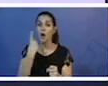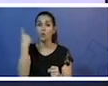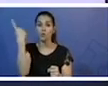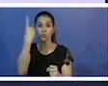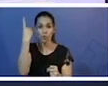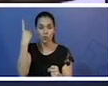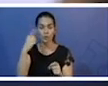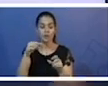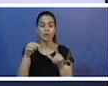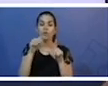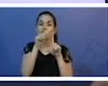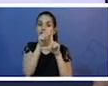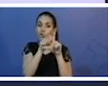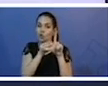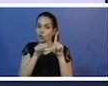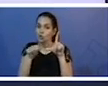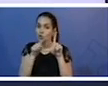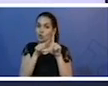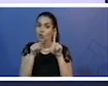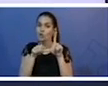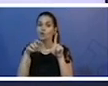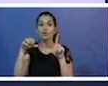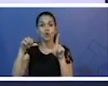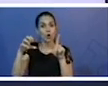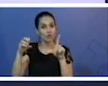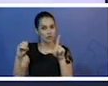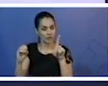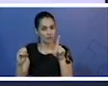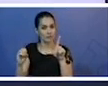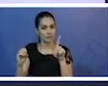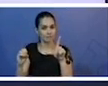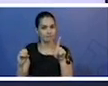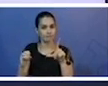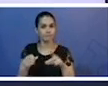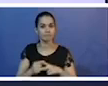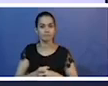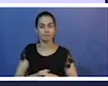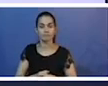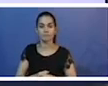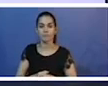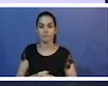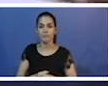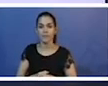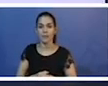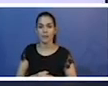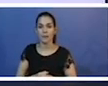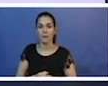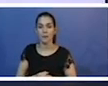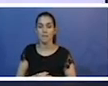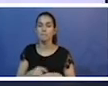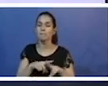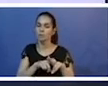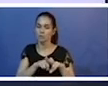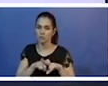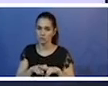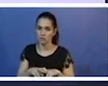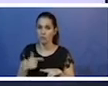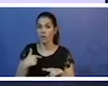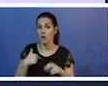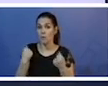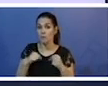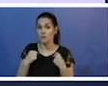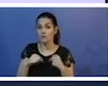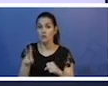90 graus com o lado, ou o lado que forma 90 graus com a altura. Portanto, eu tenho que